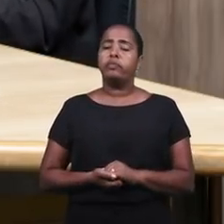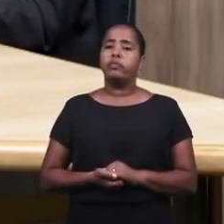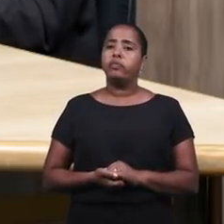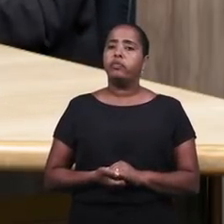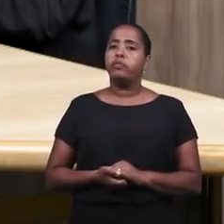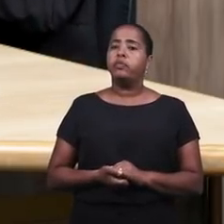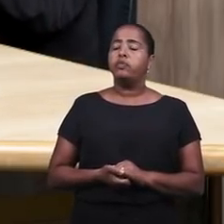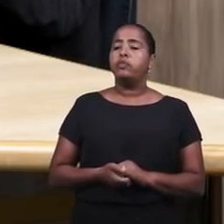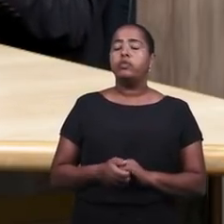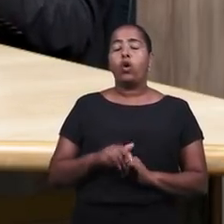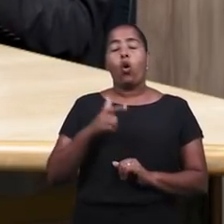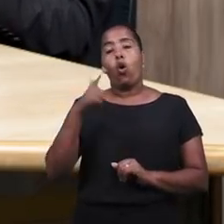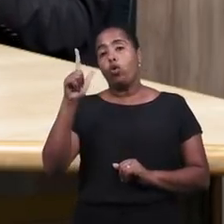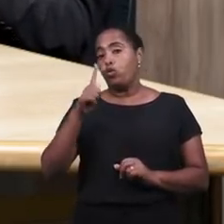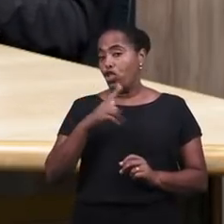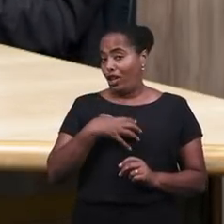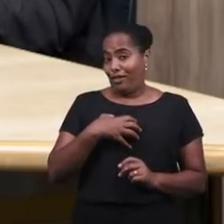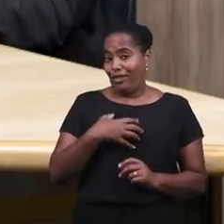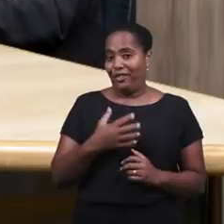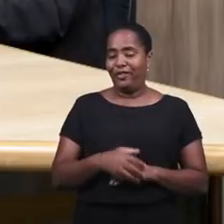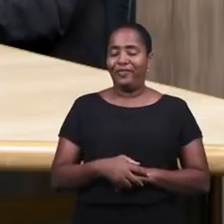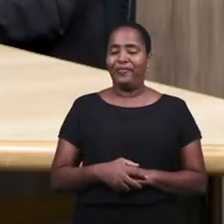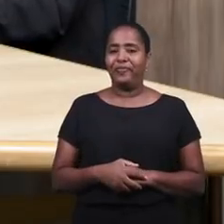fez. Outra forma.